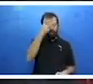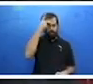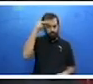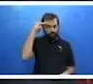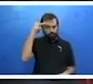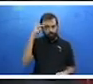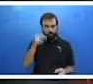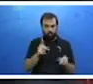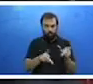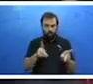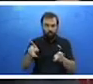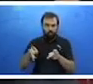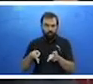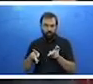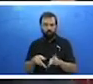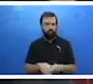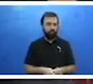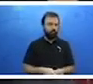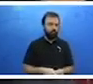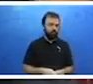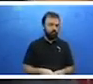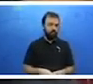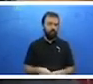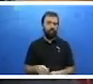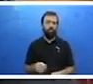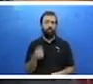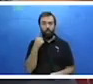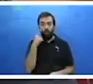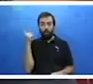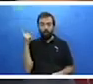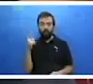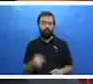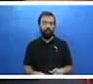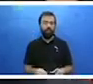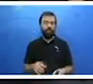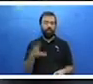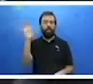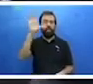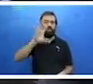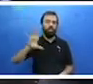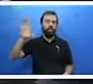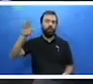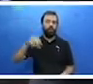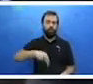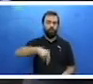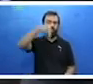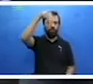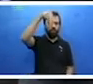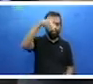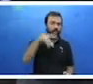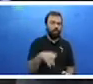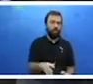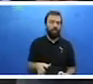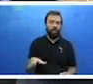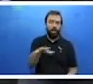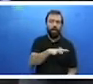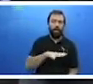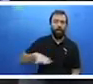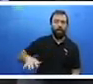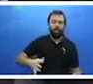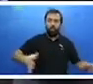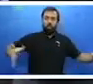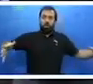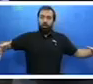área, ele tem pouquinhas pessoas. E a região sudeste, nós